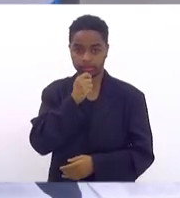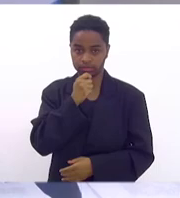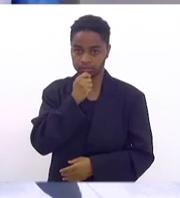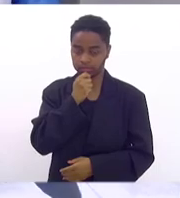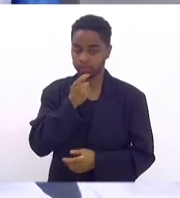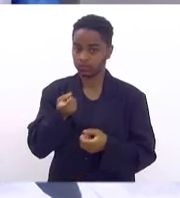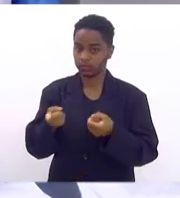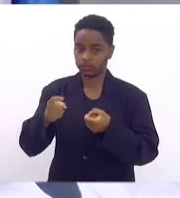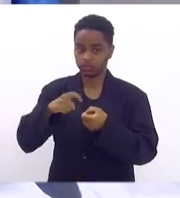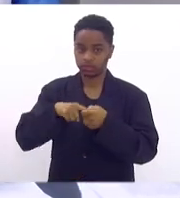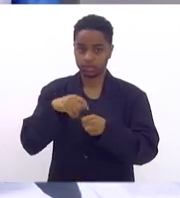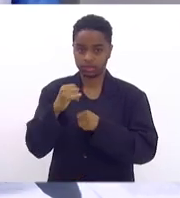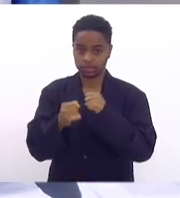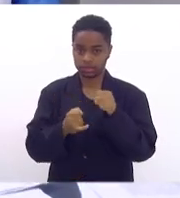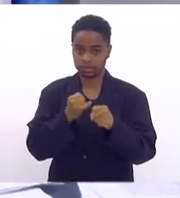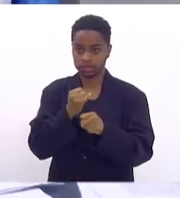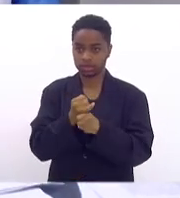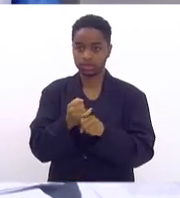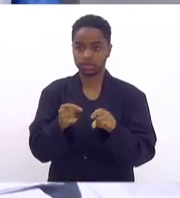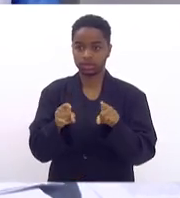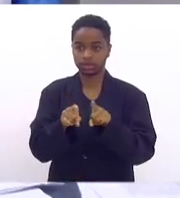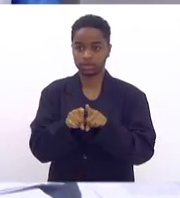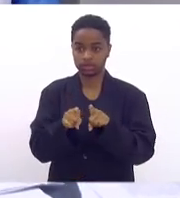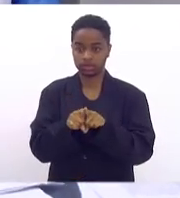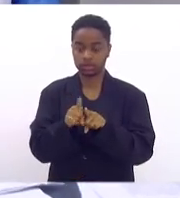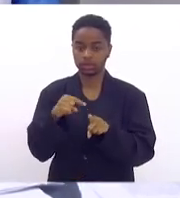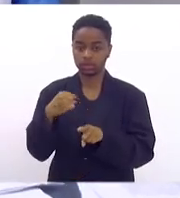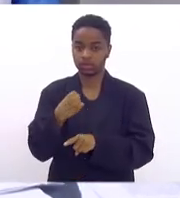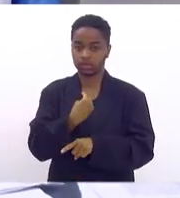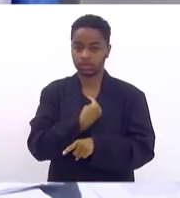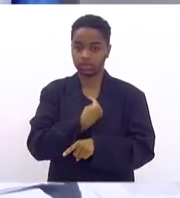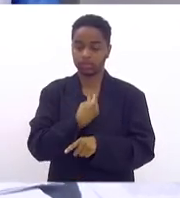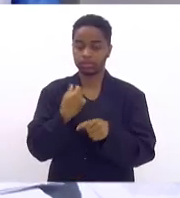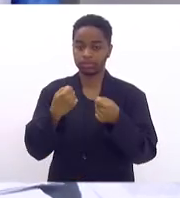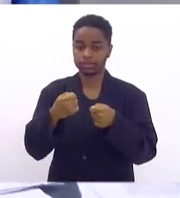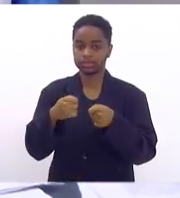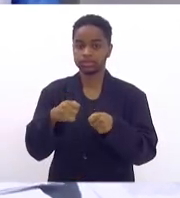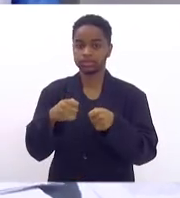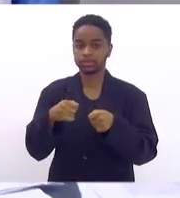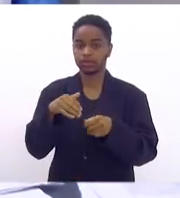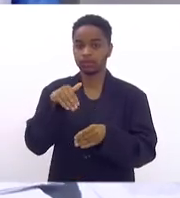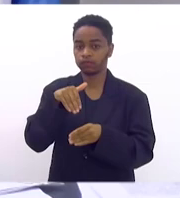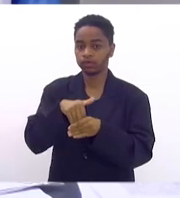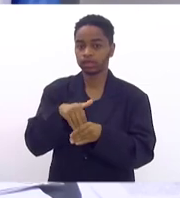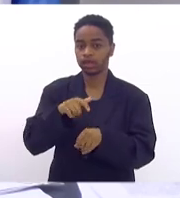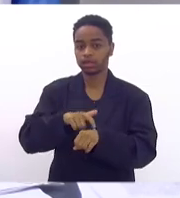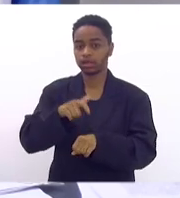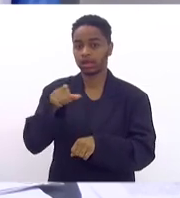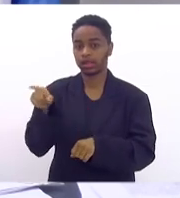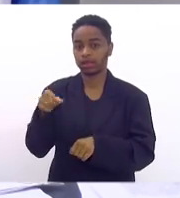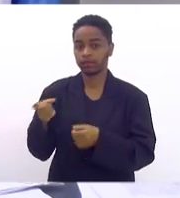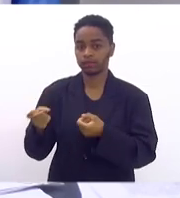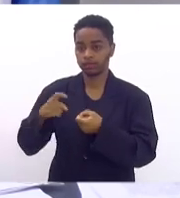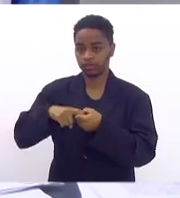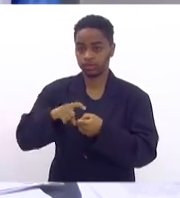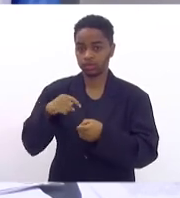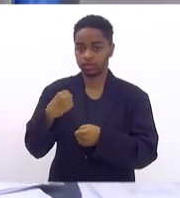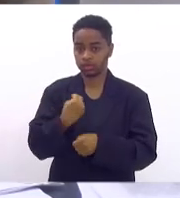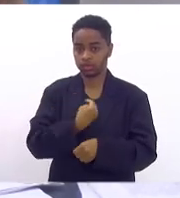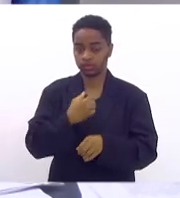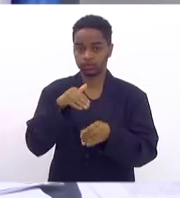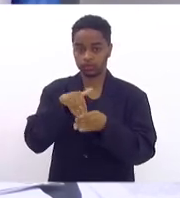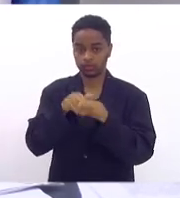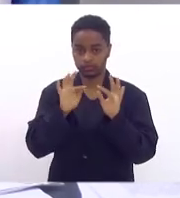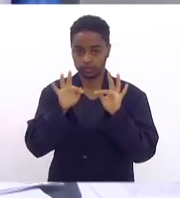a sua conexão, e a gente delibera assim que ela votar. A gente dá o voto final, na verdade,